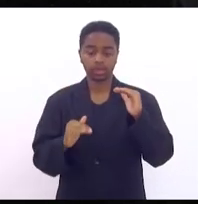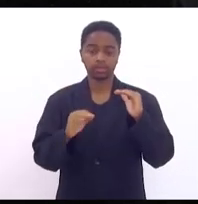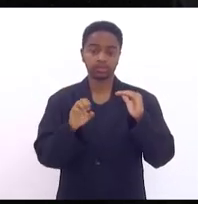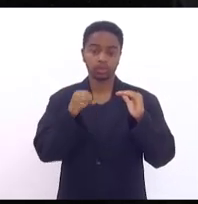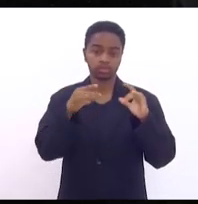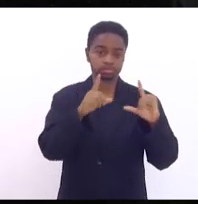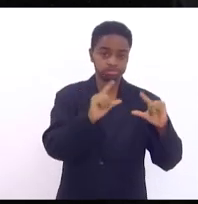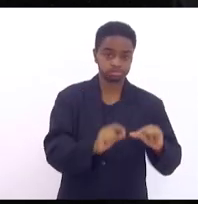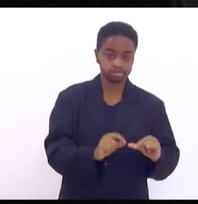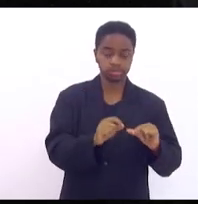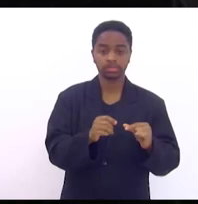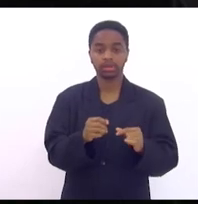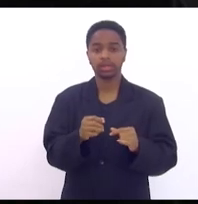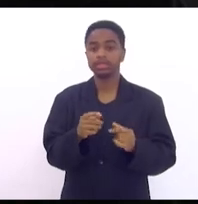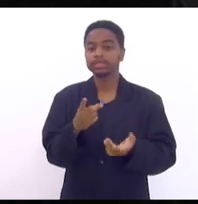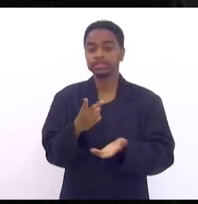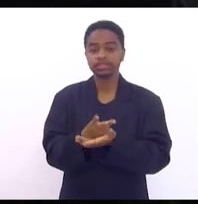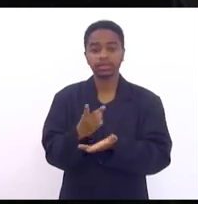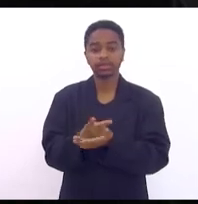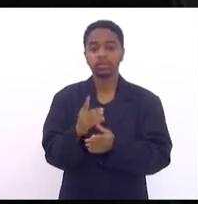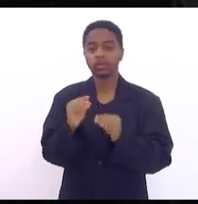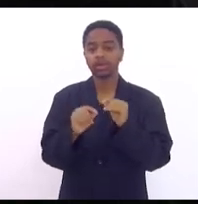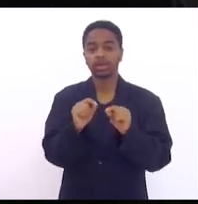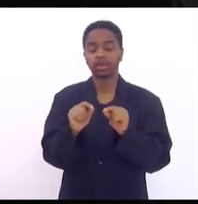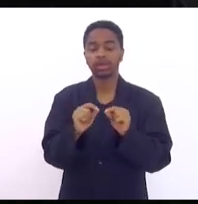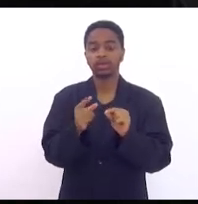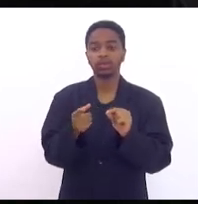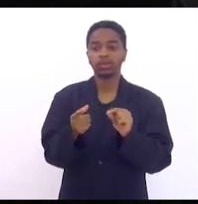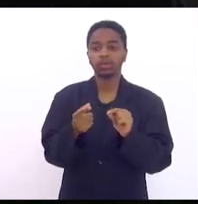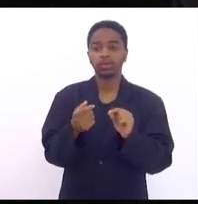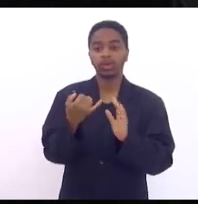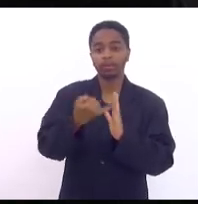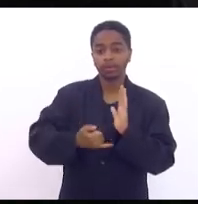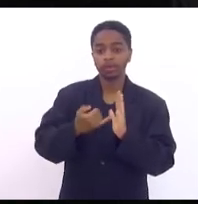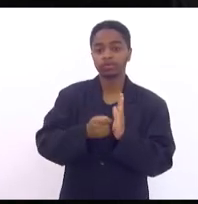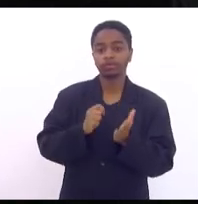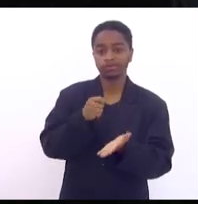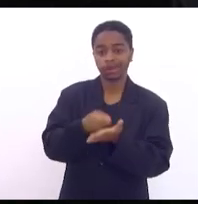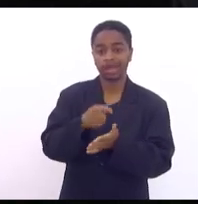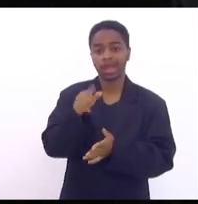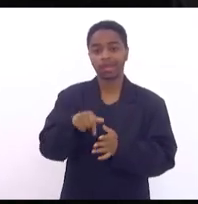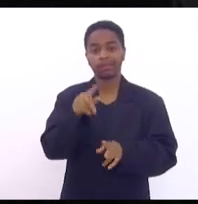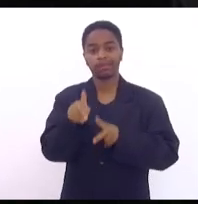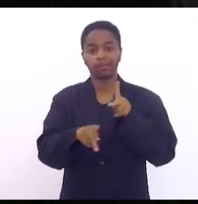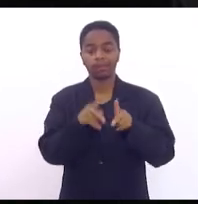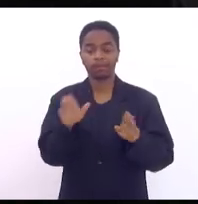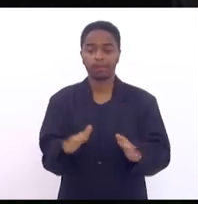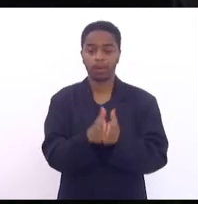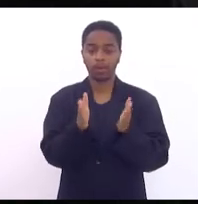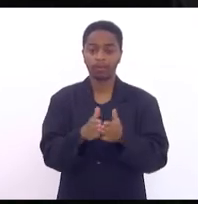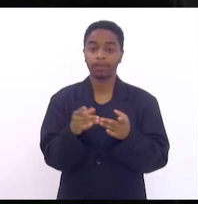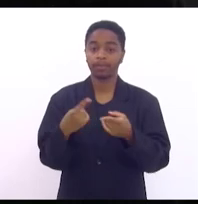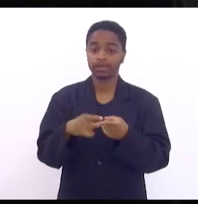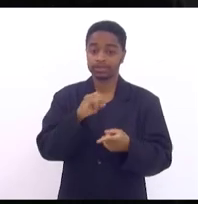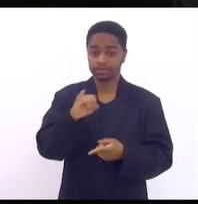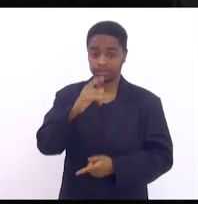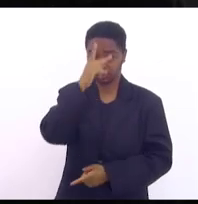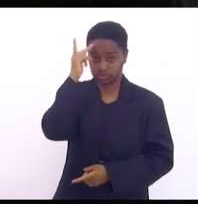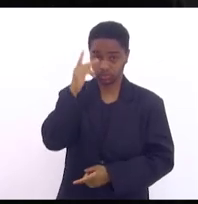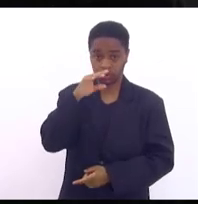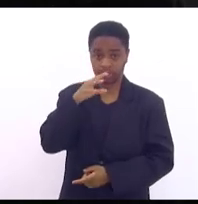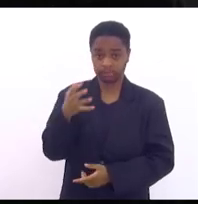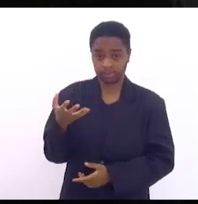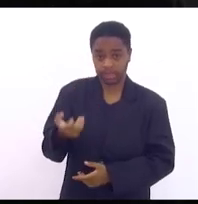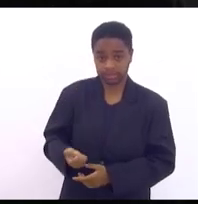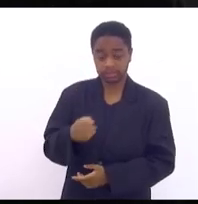vai diretamente na mão do trabalhador pobre. Quem ganha hoje um salário mínimo sentirá esse aumento de